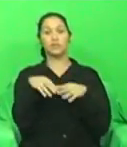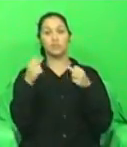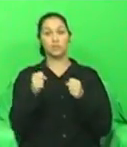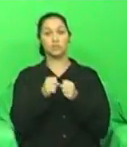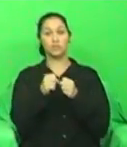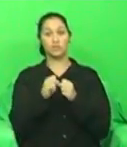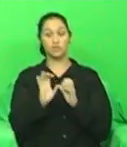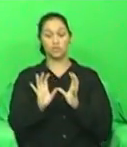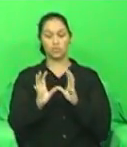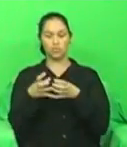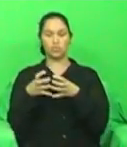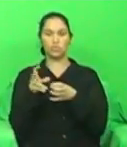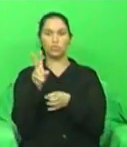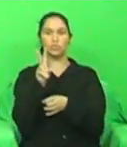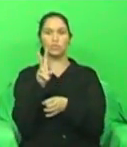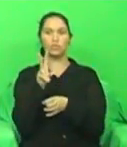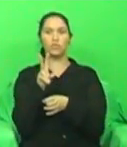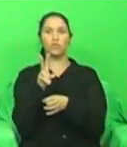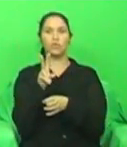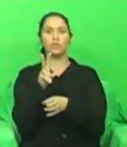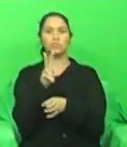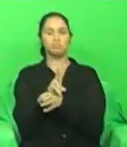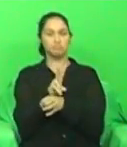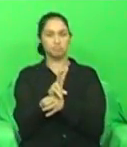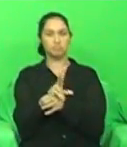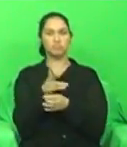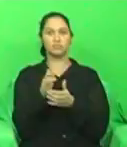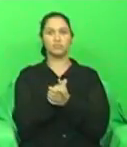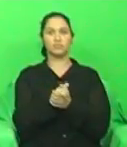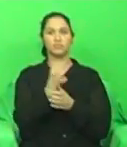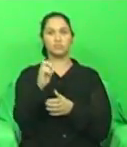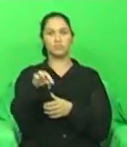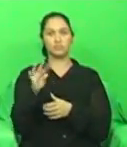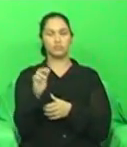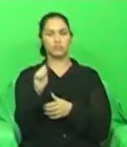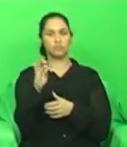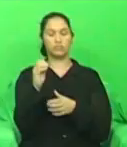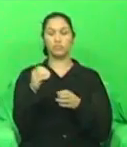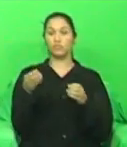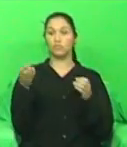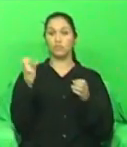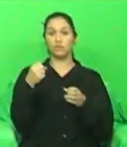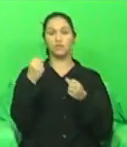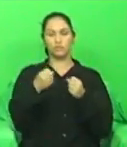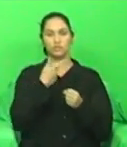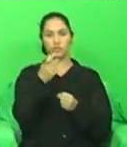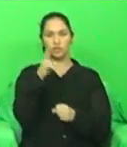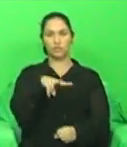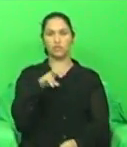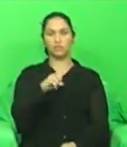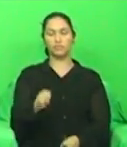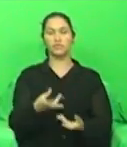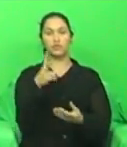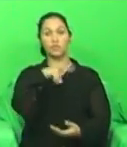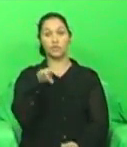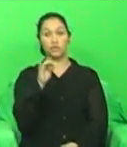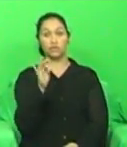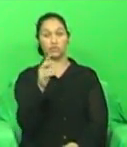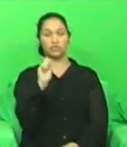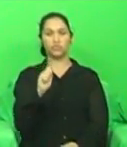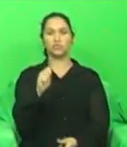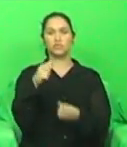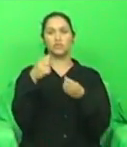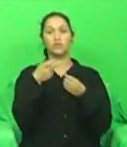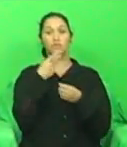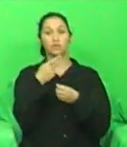diminuir custos o município então esperamos que o prefeito chama de mejía da parte norte hran do vereador de itambé love falou acerca da limpeza dos